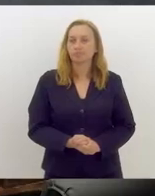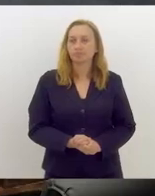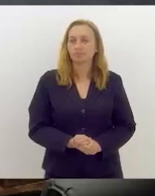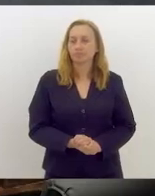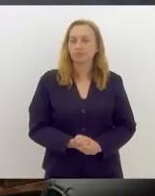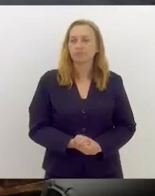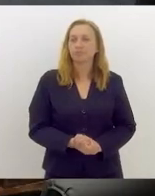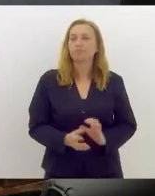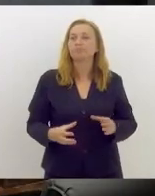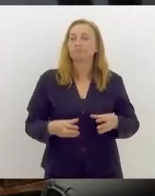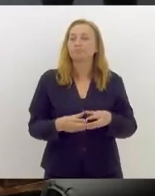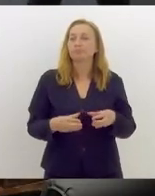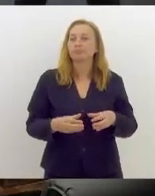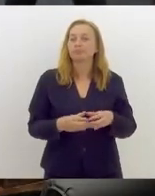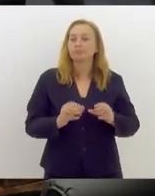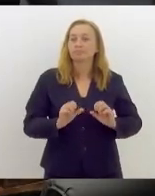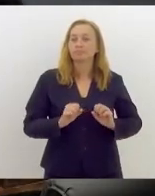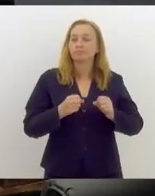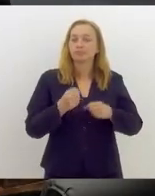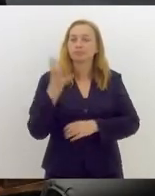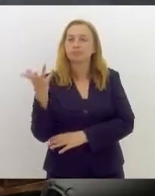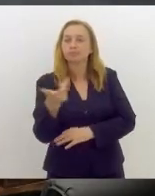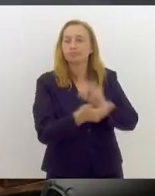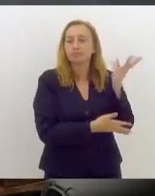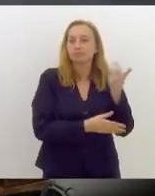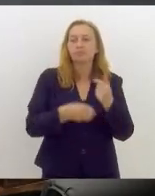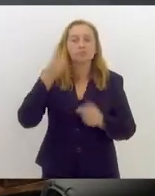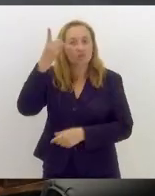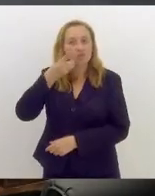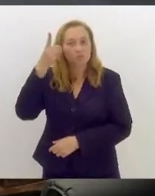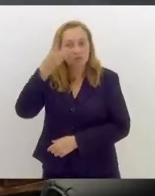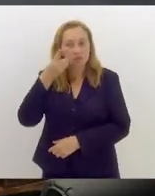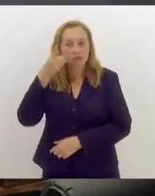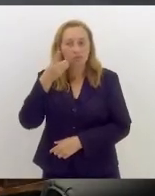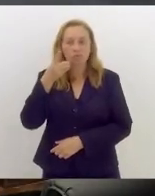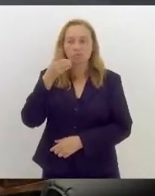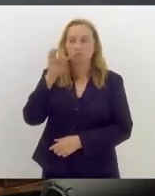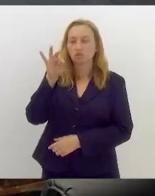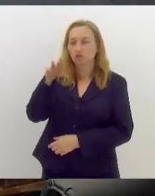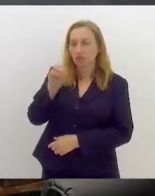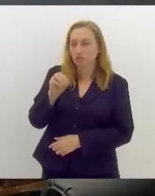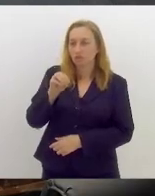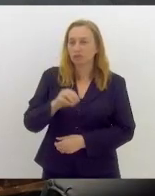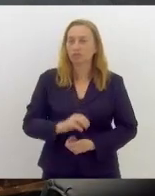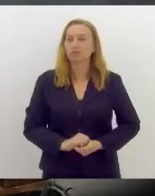pela comissão de Defesa do meio ambiente Deputado Gustavo Schmidt